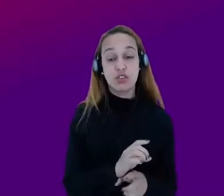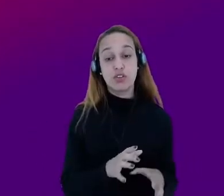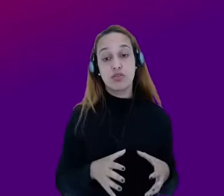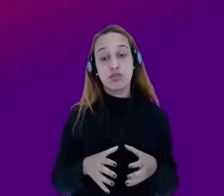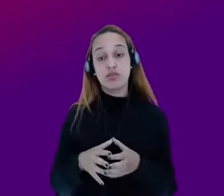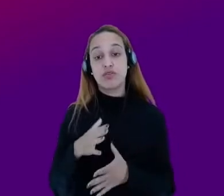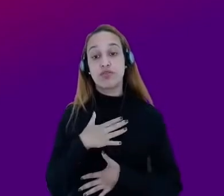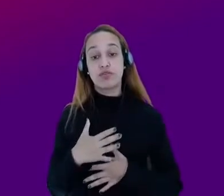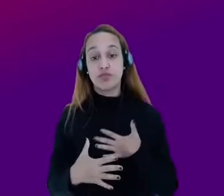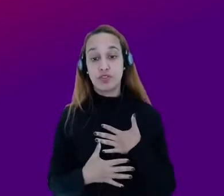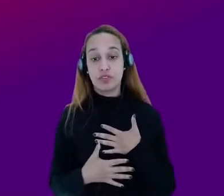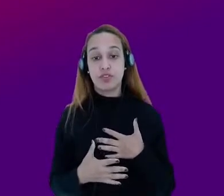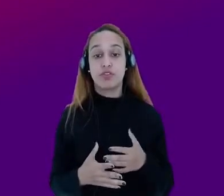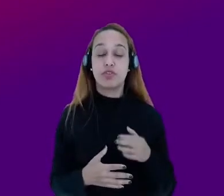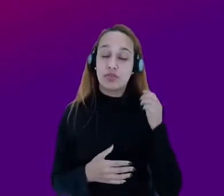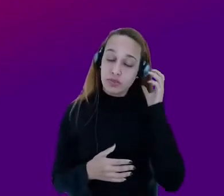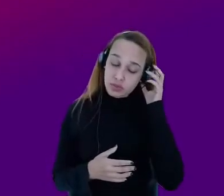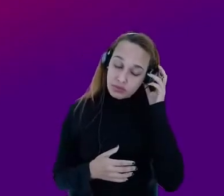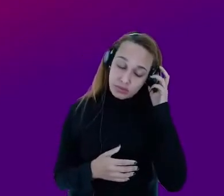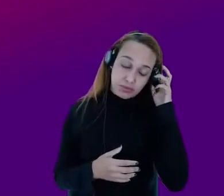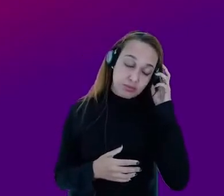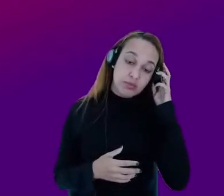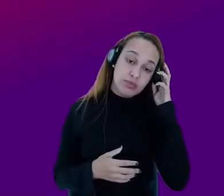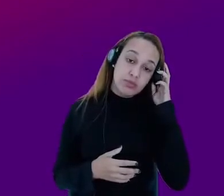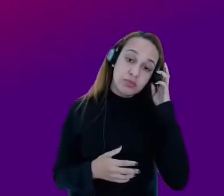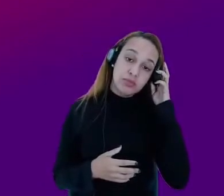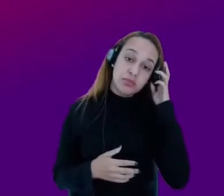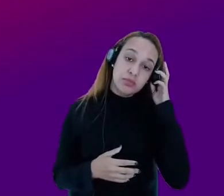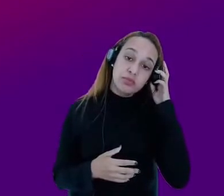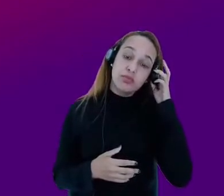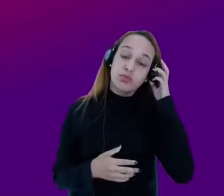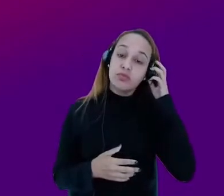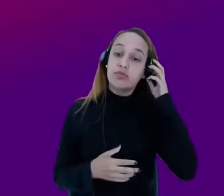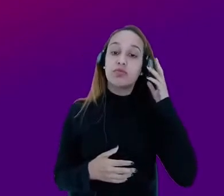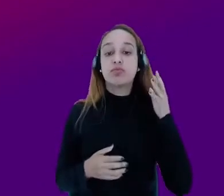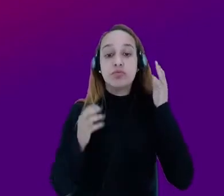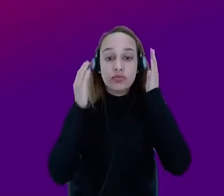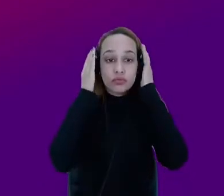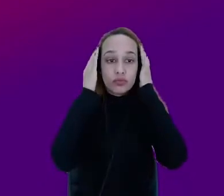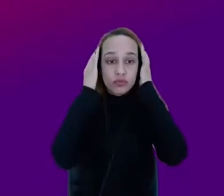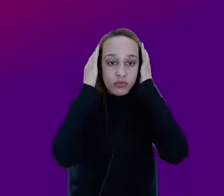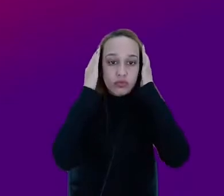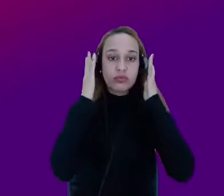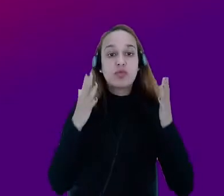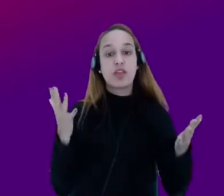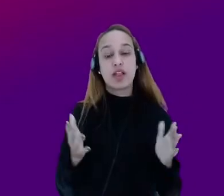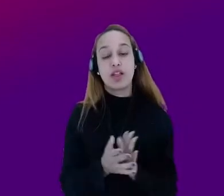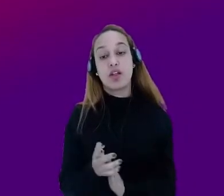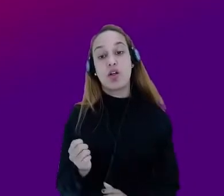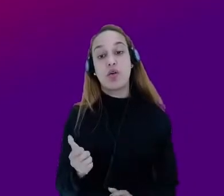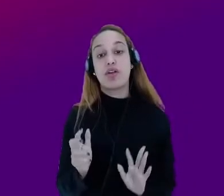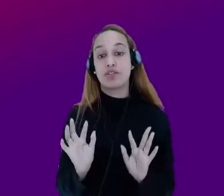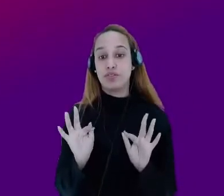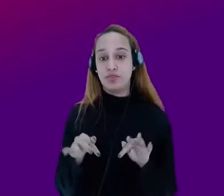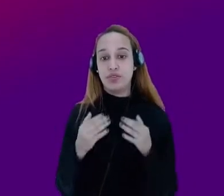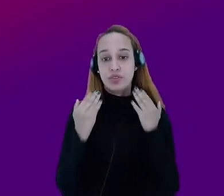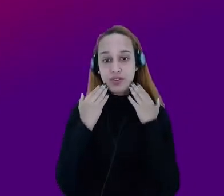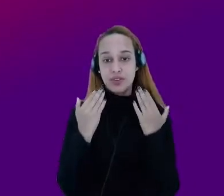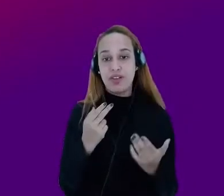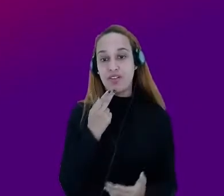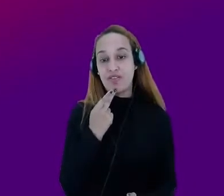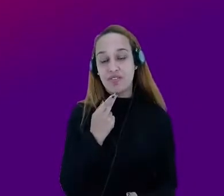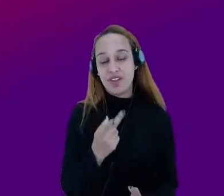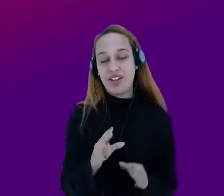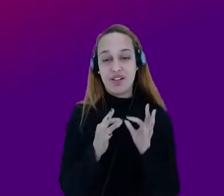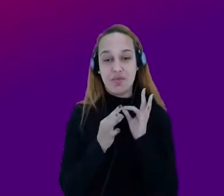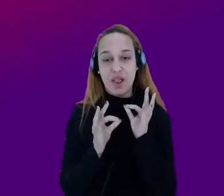experiência digital. Bom, chegando um pouquinho agora no final da minha apresentação, eu falei muito, a gente teve